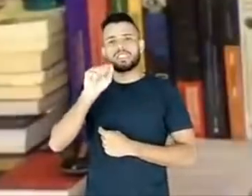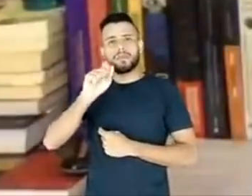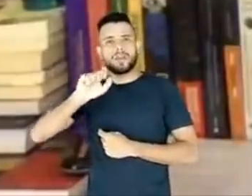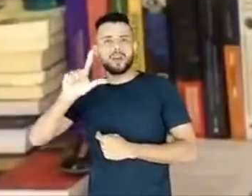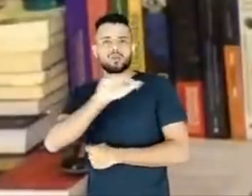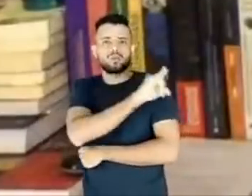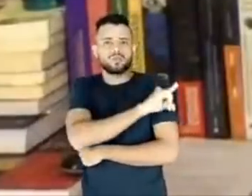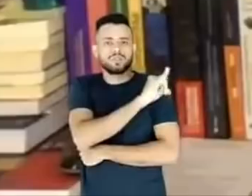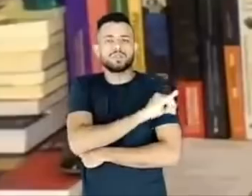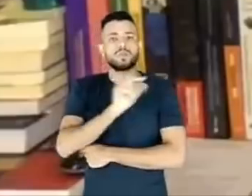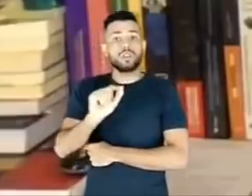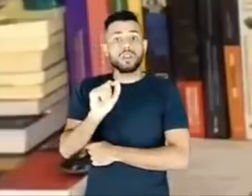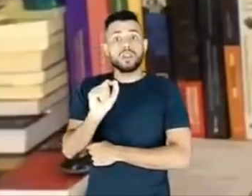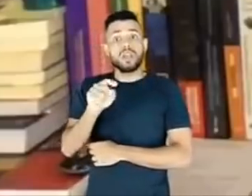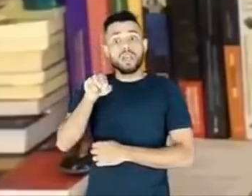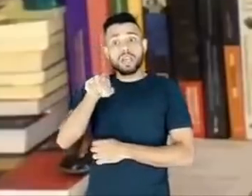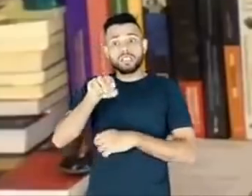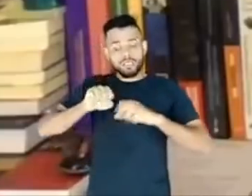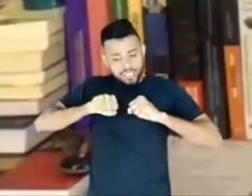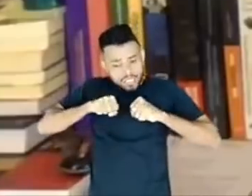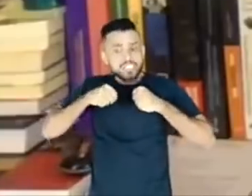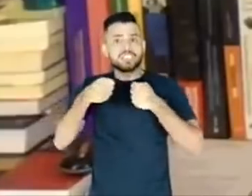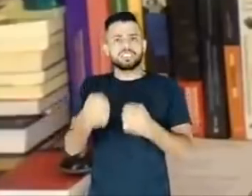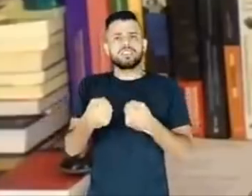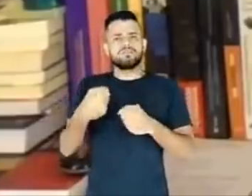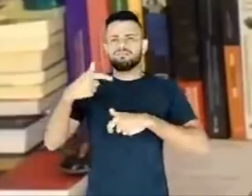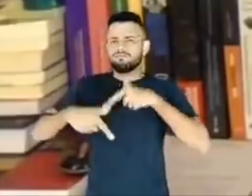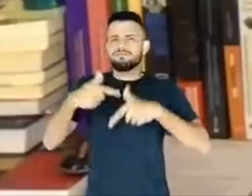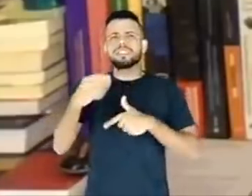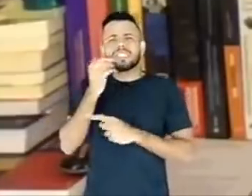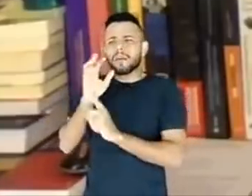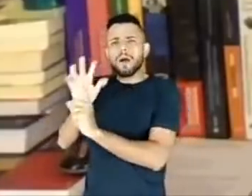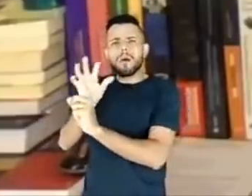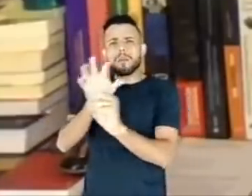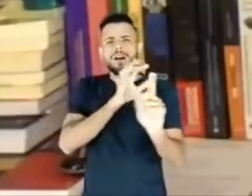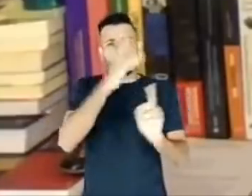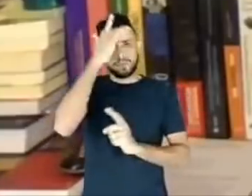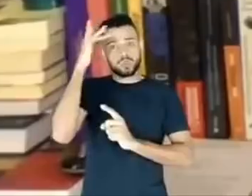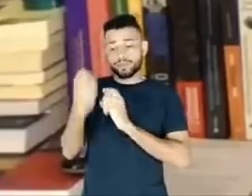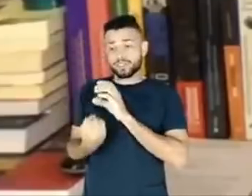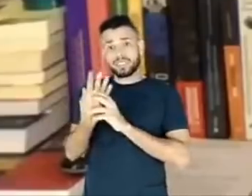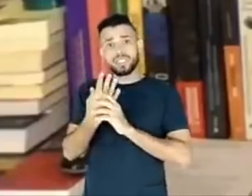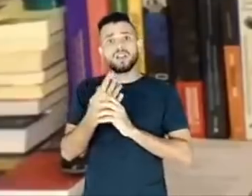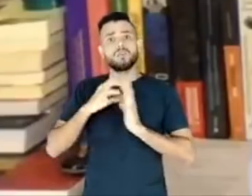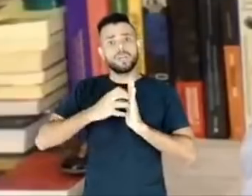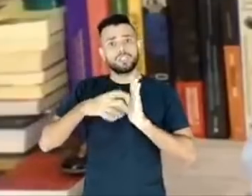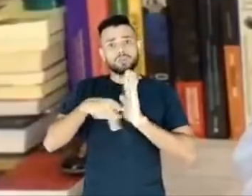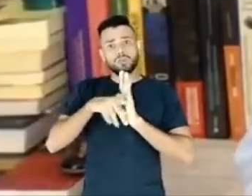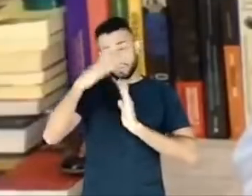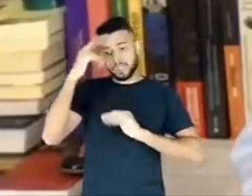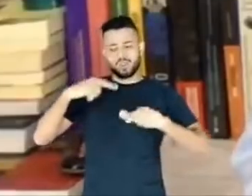se dedicaram a convencer as pessoas que era possível criar um Partido dos Trabalhadores. Aos nossos